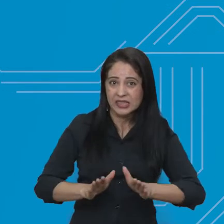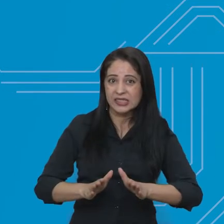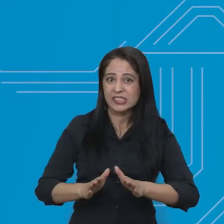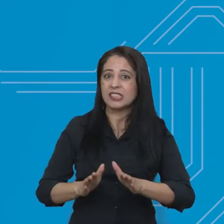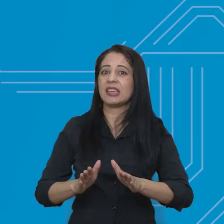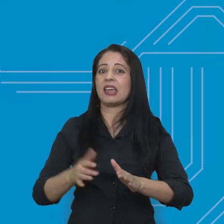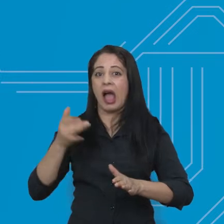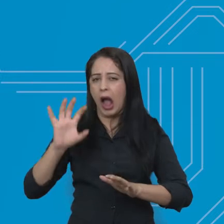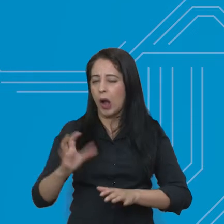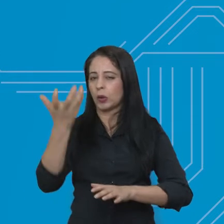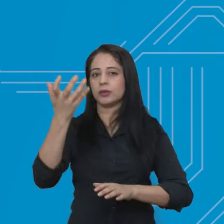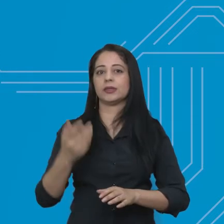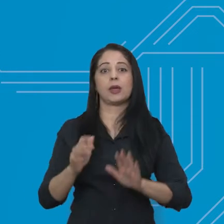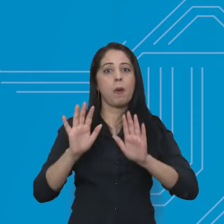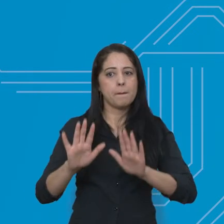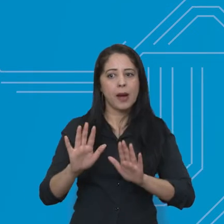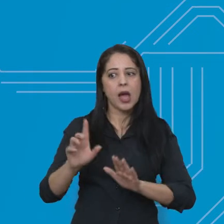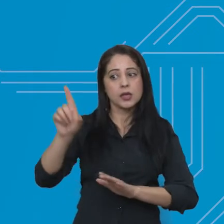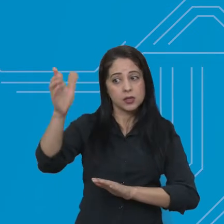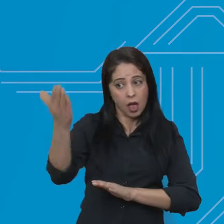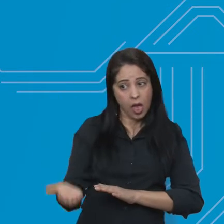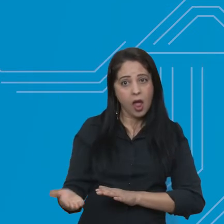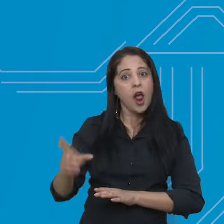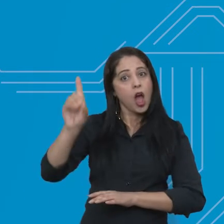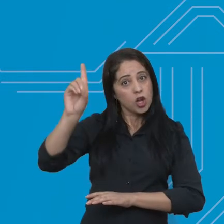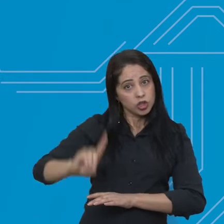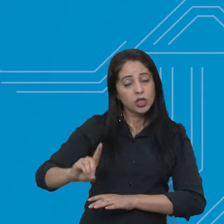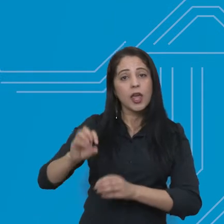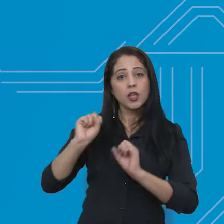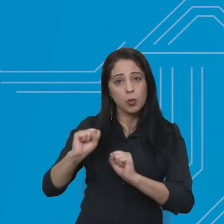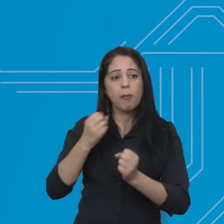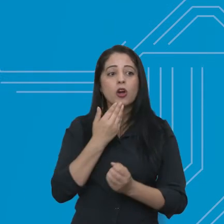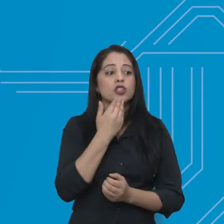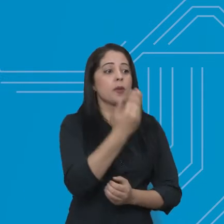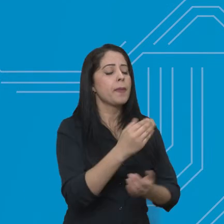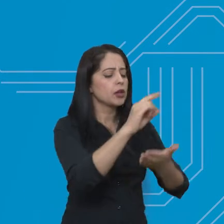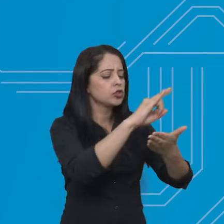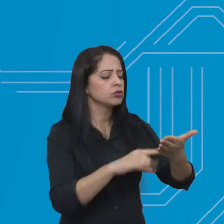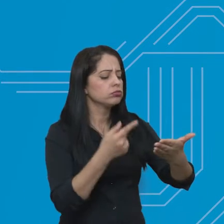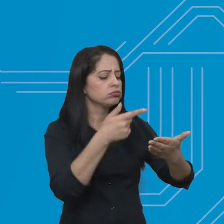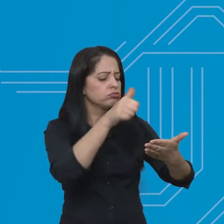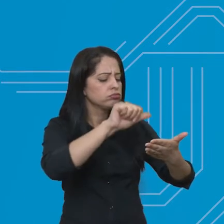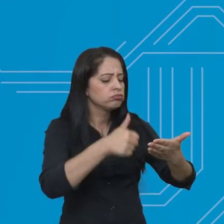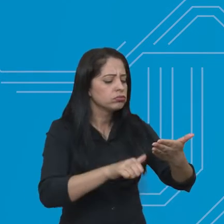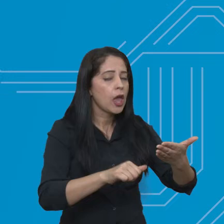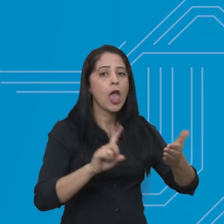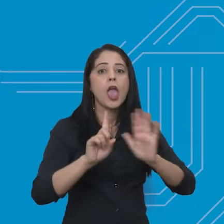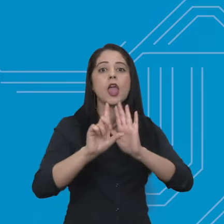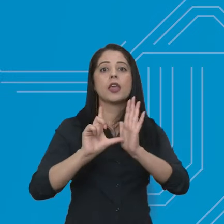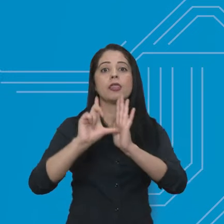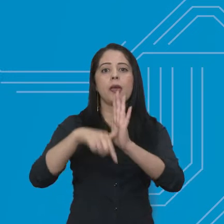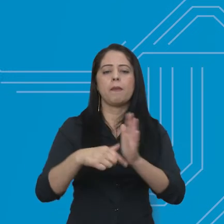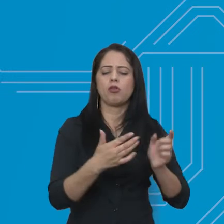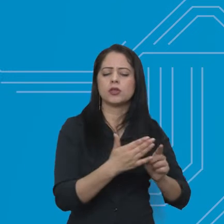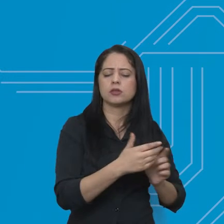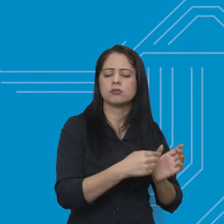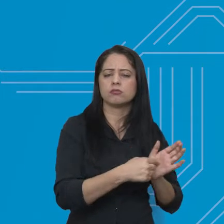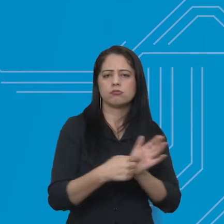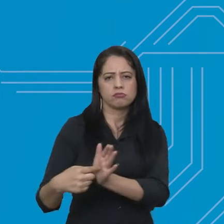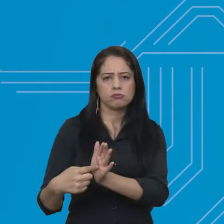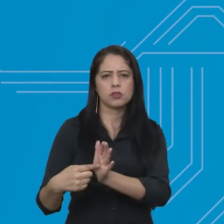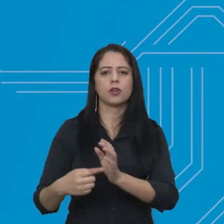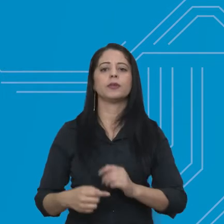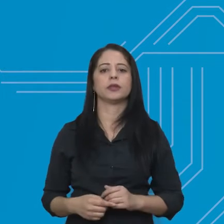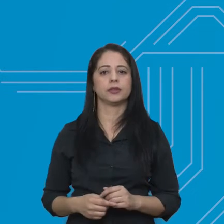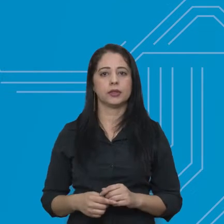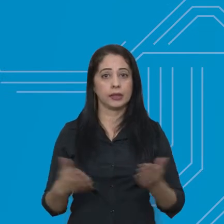parto. O que muitas pessoas não sabem é que é direito da vítima solicitar o prontuário médico para oficializar a denúncia no Conselho